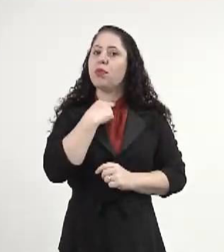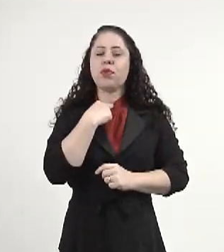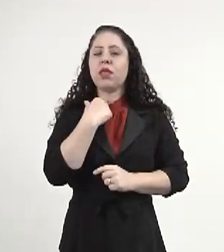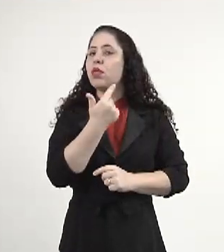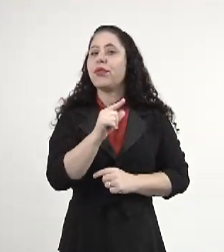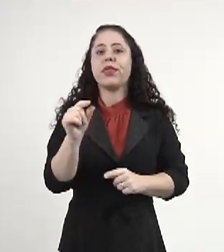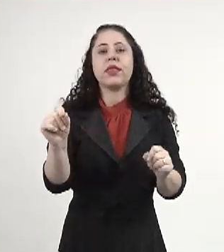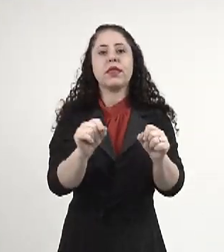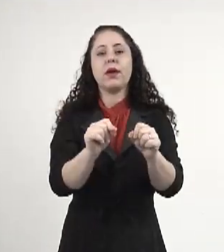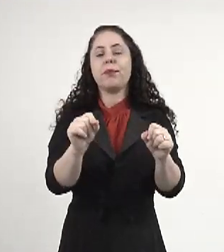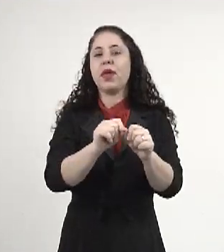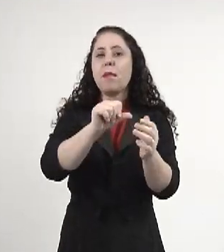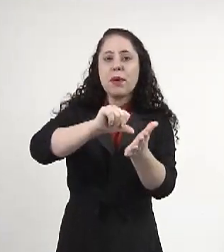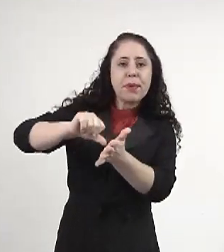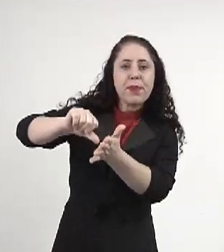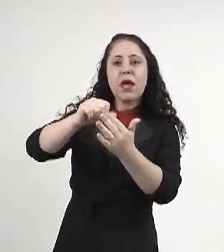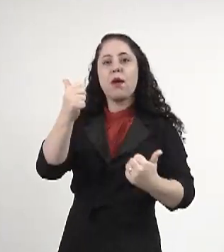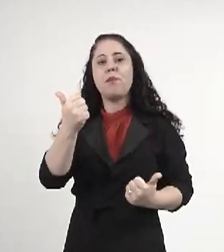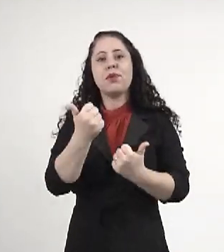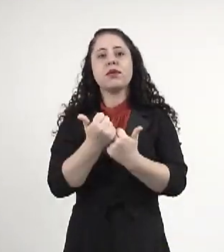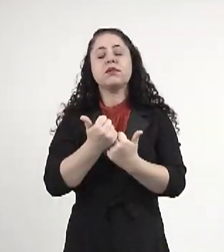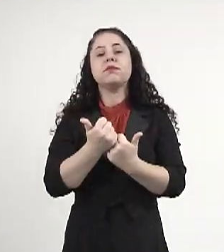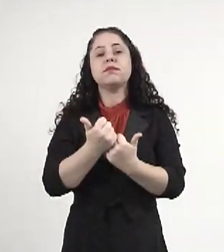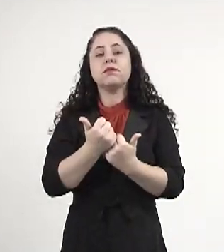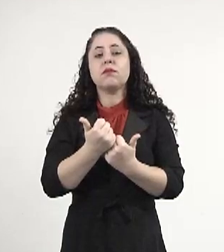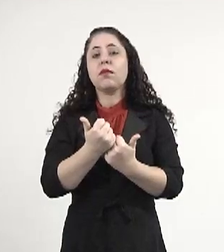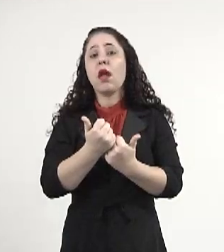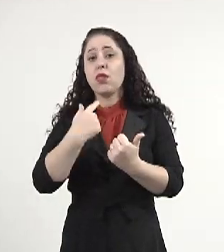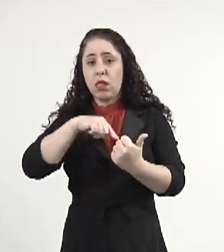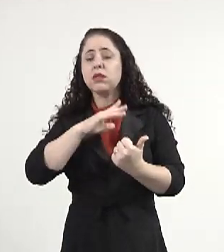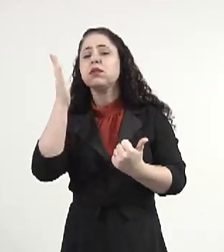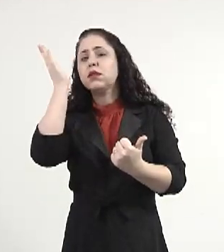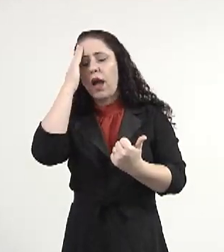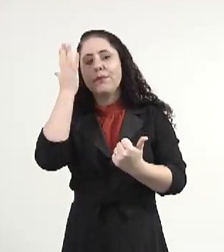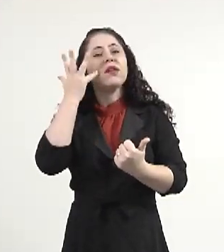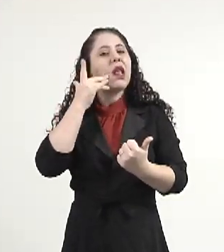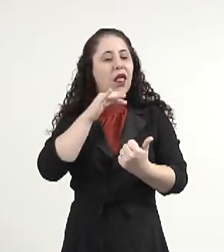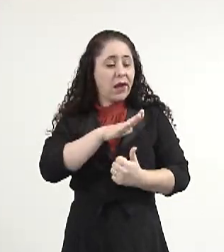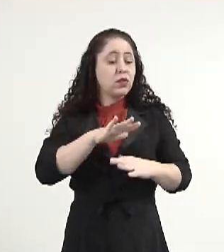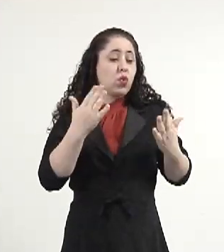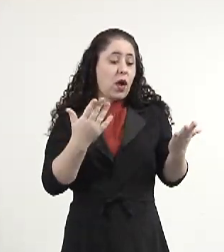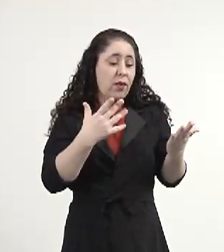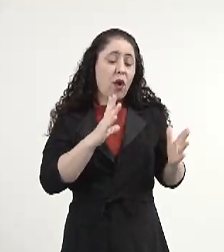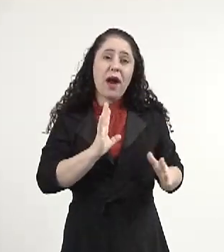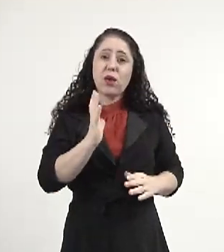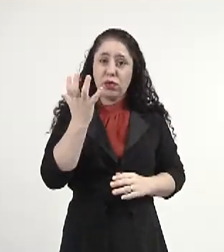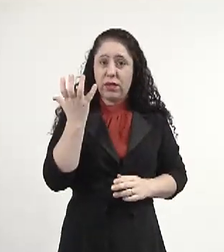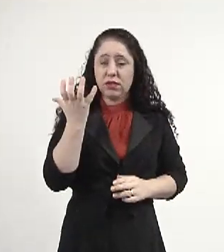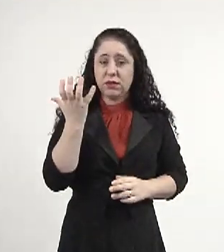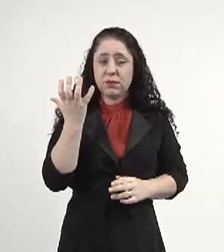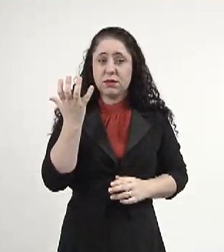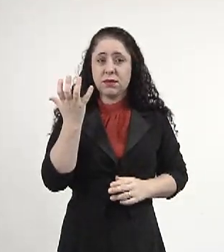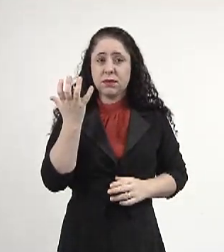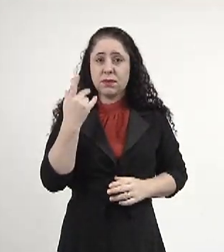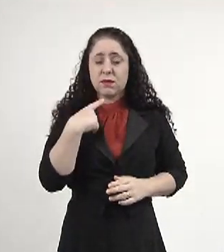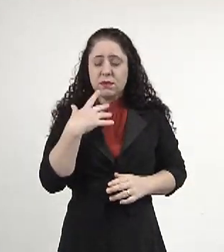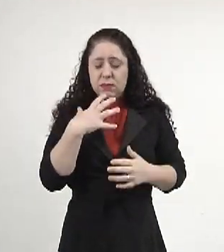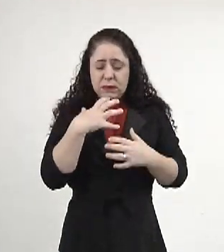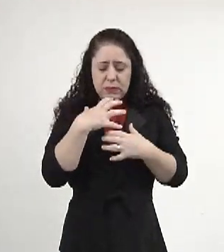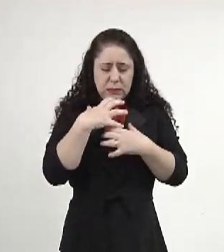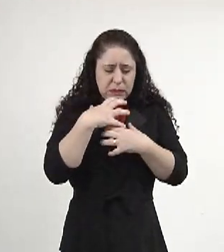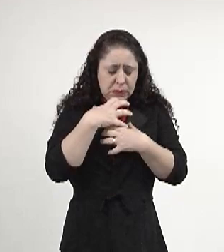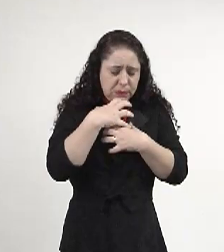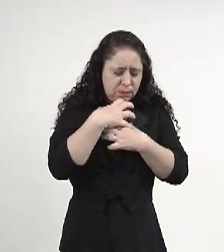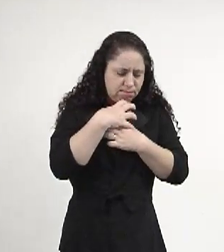possui uma rede de acolhimento, de apoio. E a gente sabe que essas crianças, quando isso ocorre, elas se